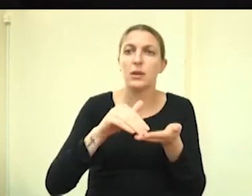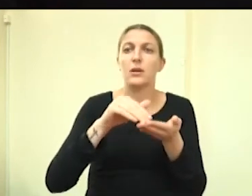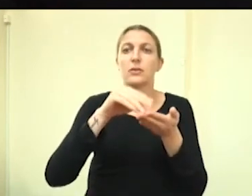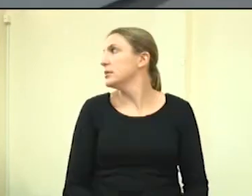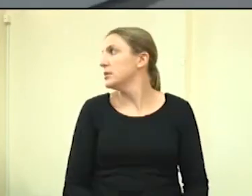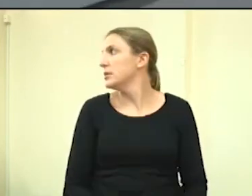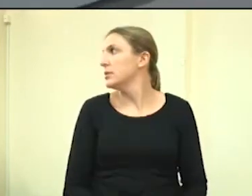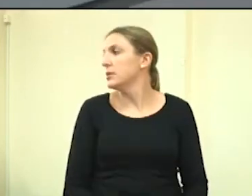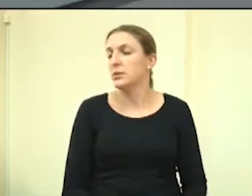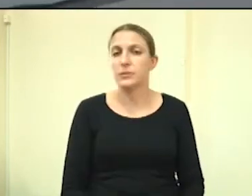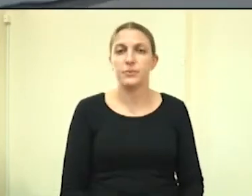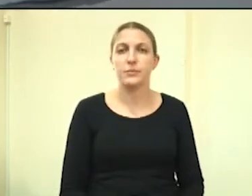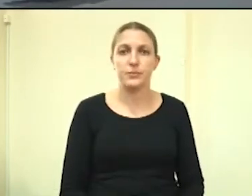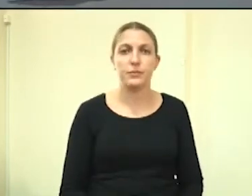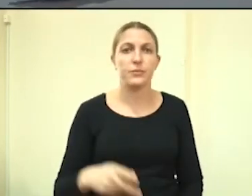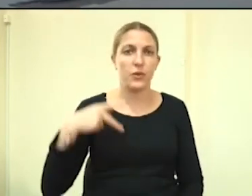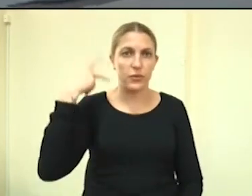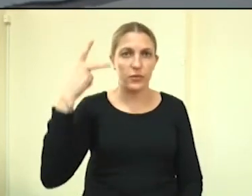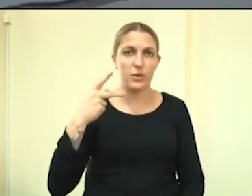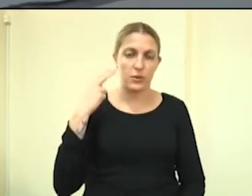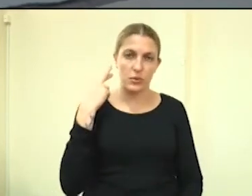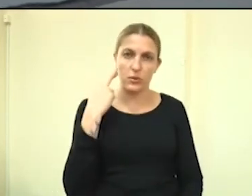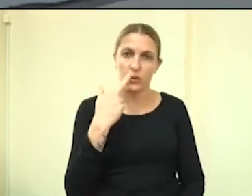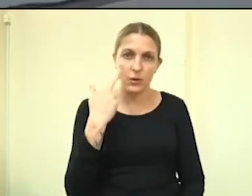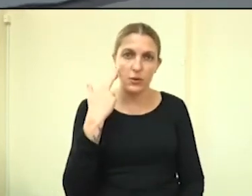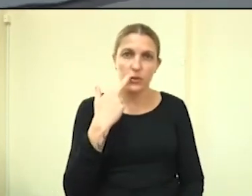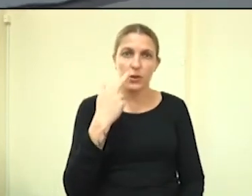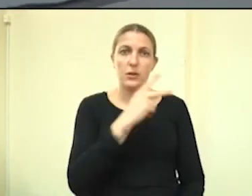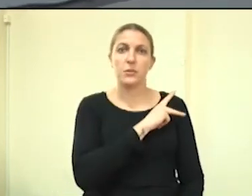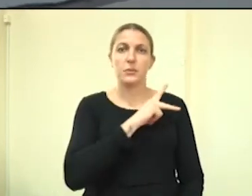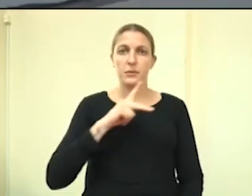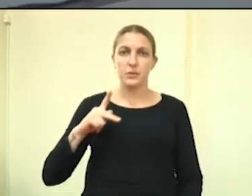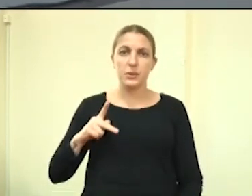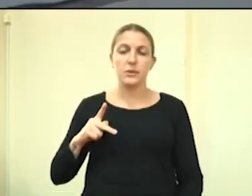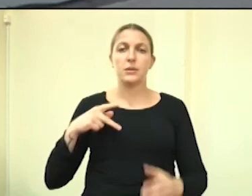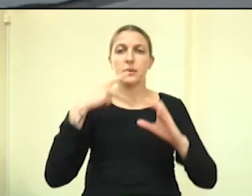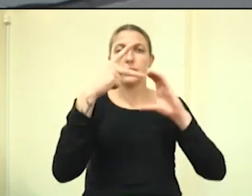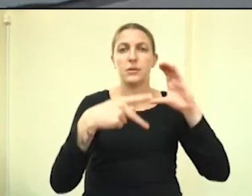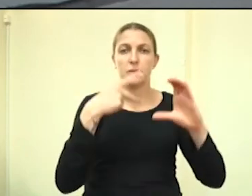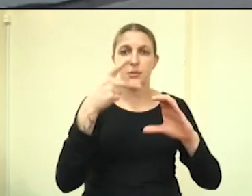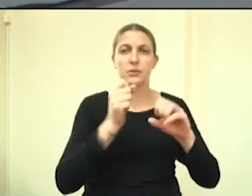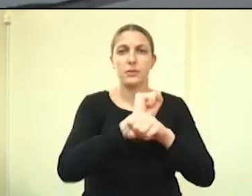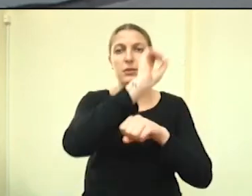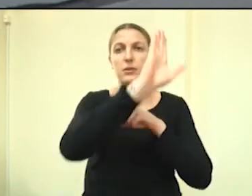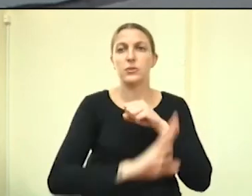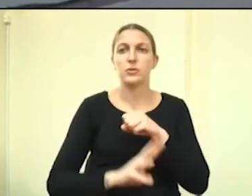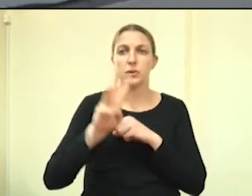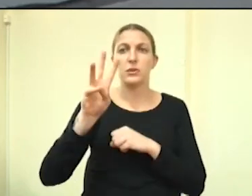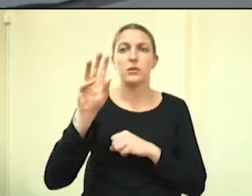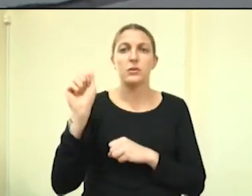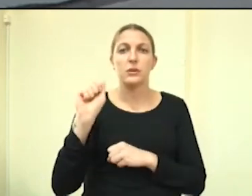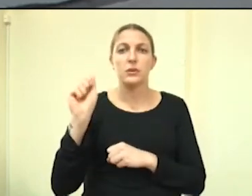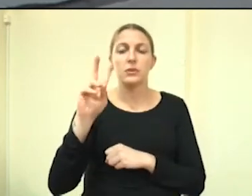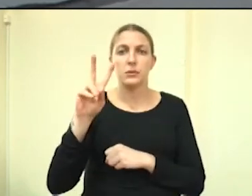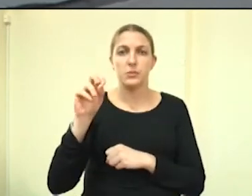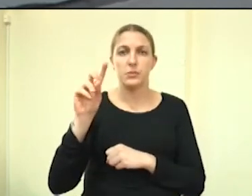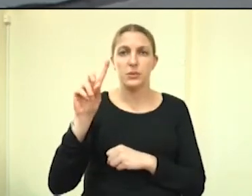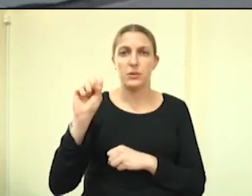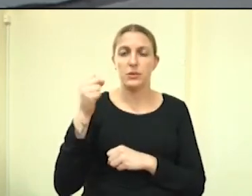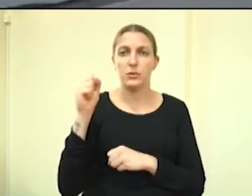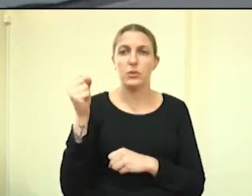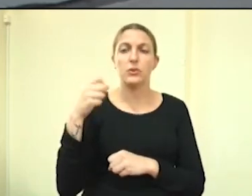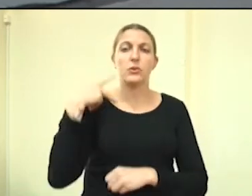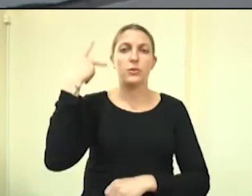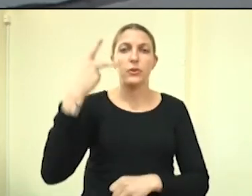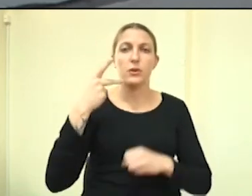licença. Excelentíssimo senhor vereador Rafael Martins Ayubi, presidente do Poder Legislativo, Erechim, 13 de agosto de 2018. Senhor presidente, o vereador abaixo do escrito,